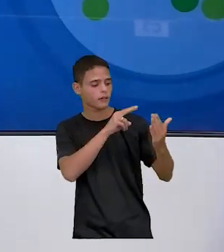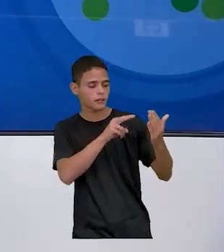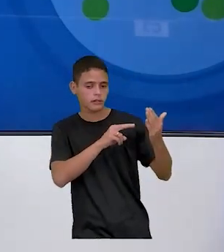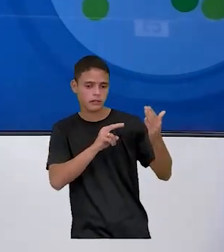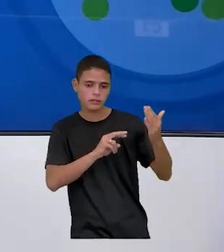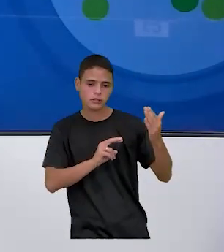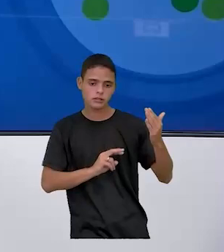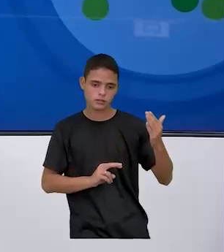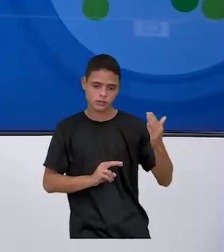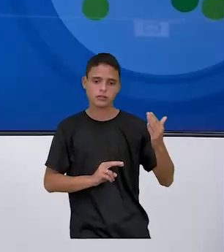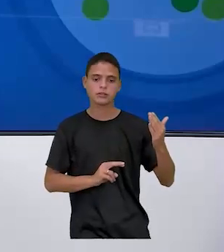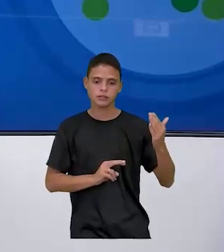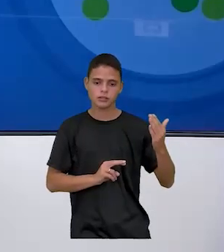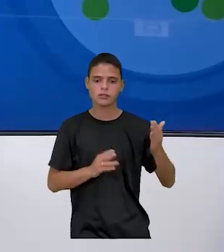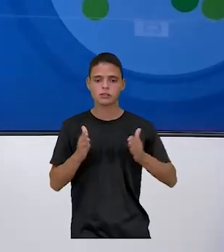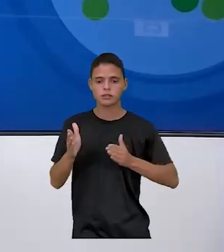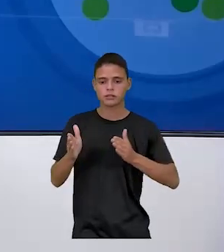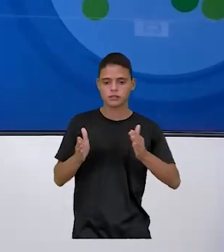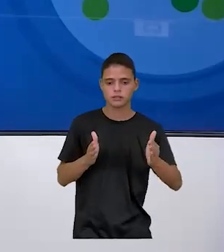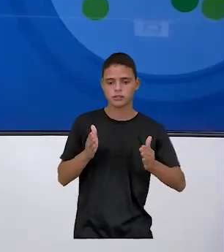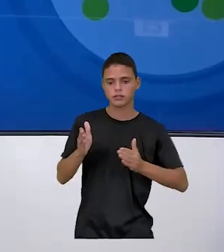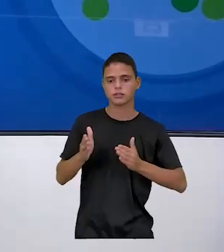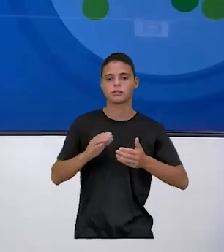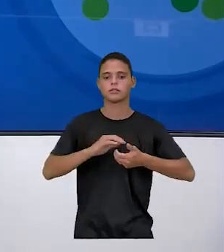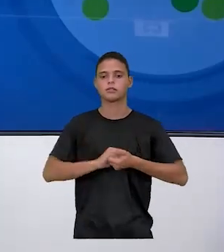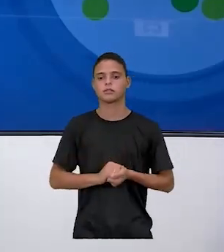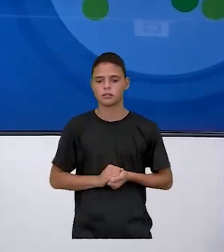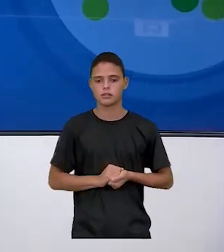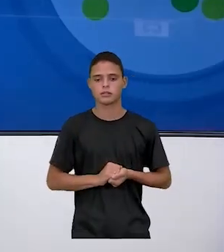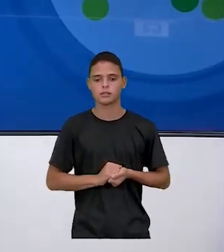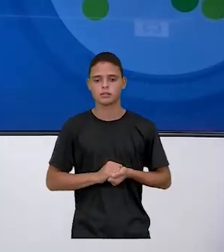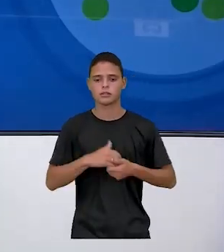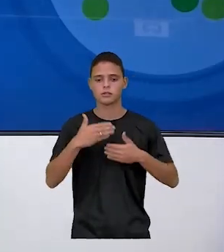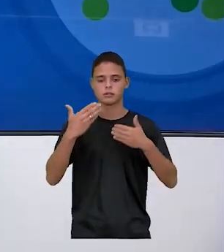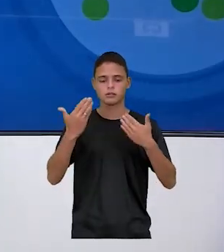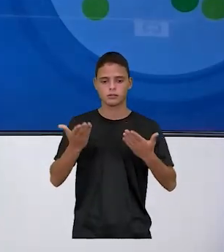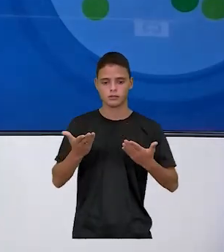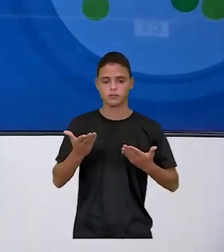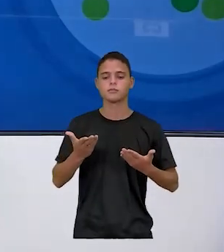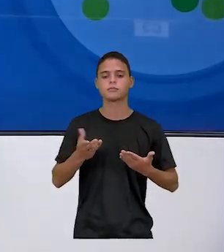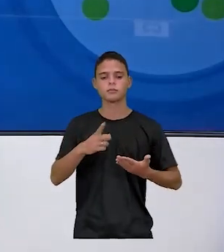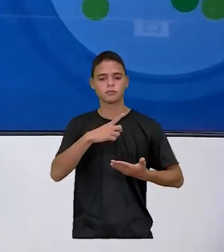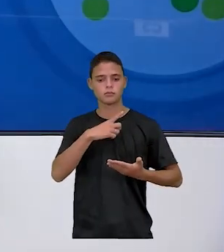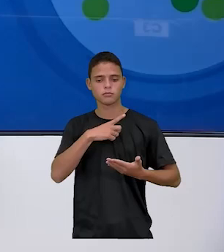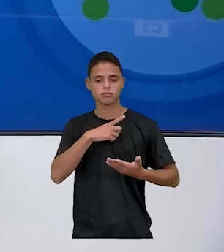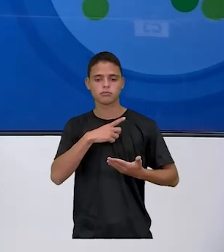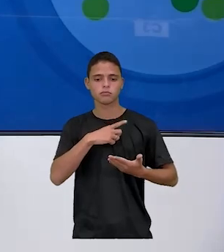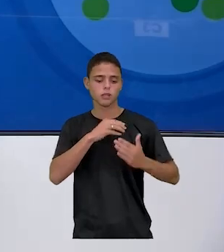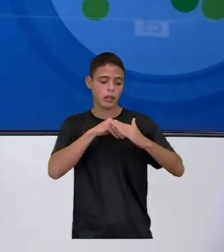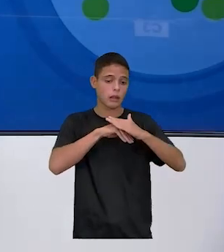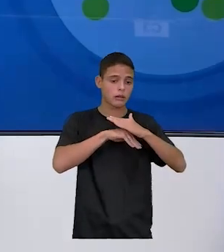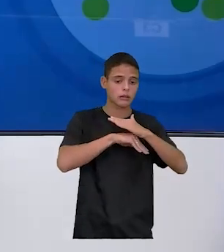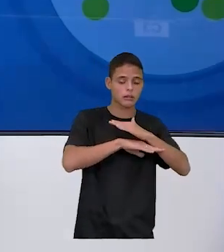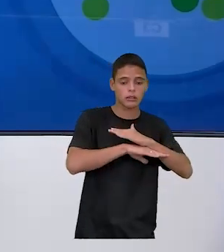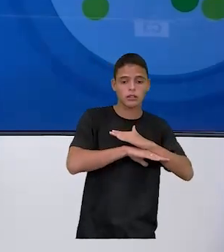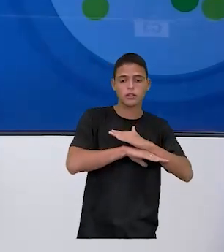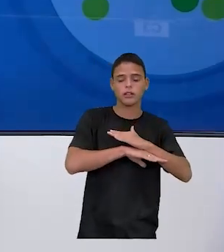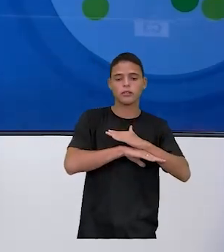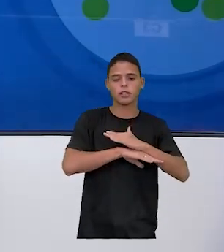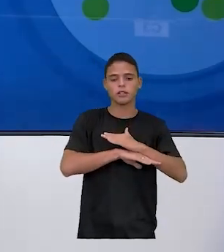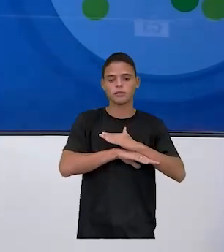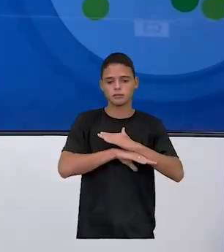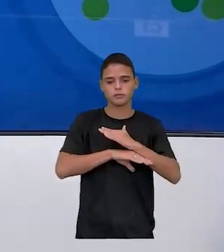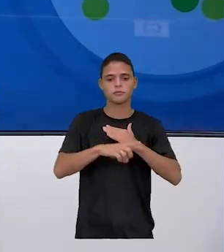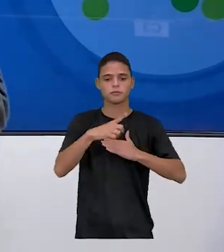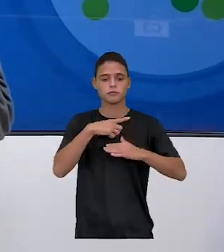lê, inclusive, o que está fora dele, o que está nas entrelinhas, né? O que está oculto, o que está